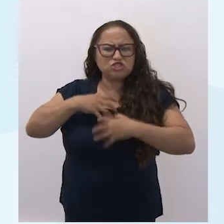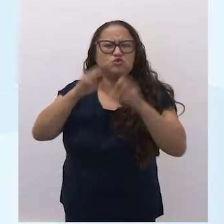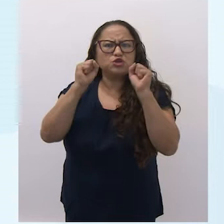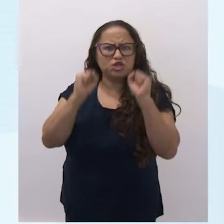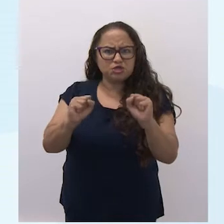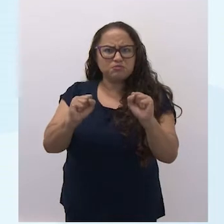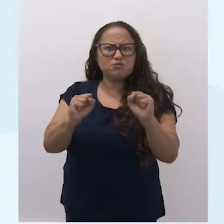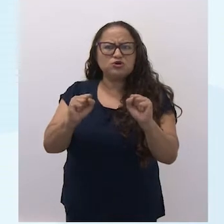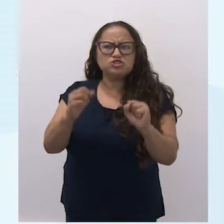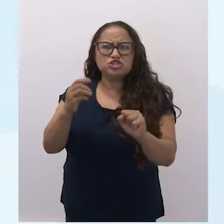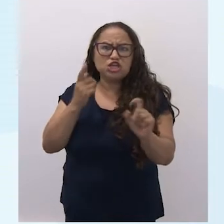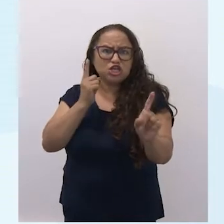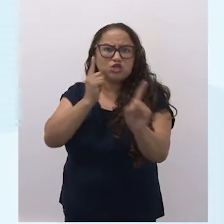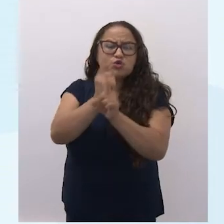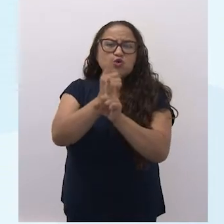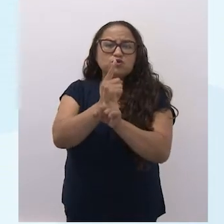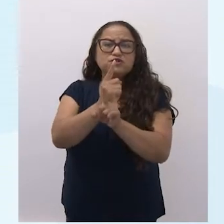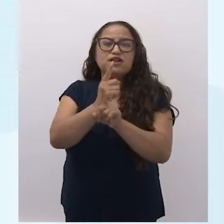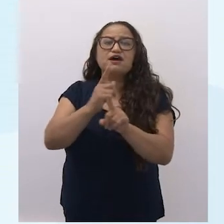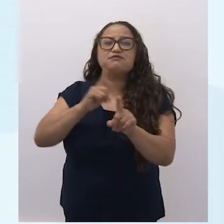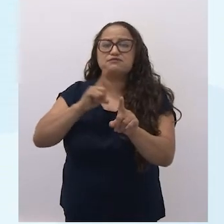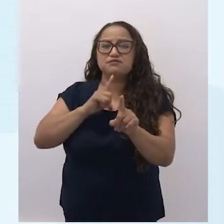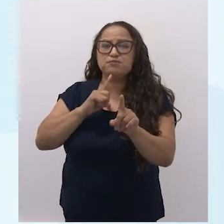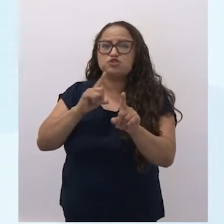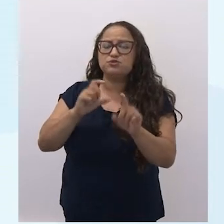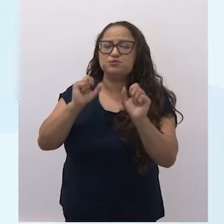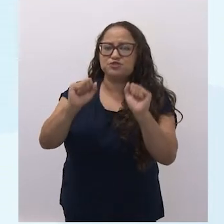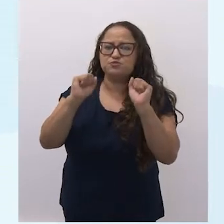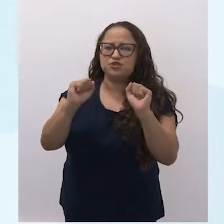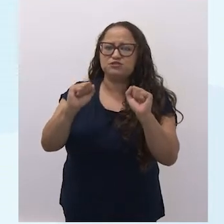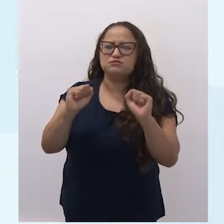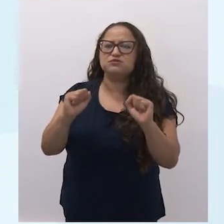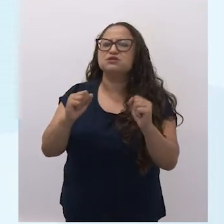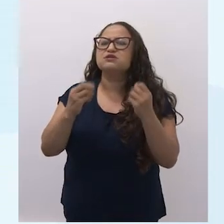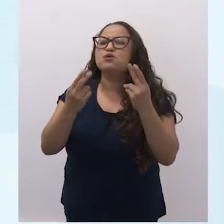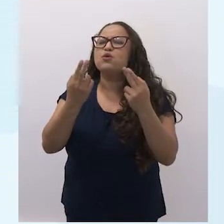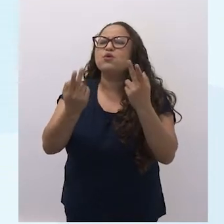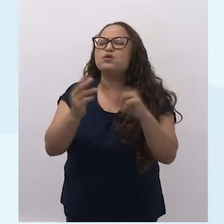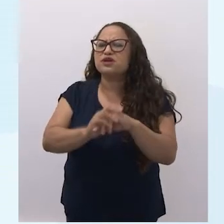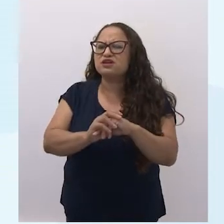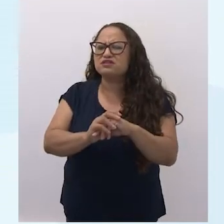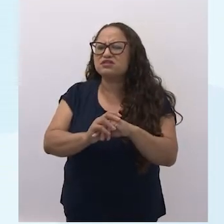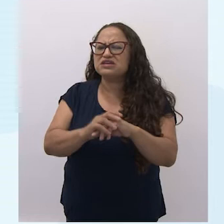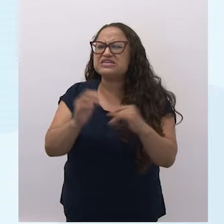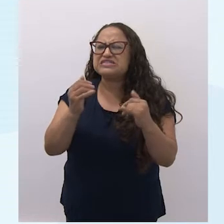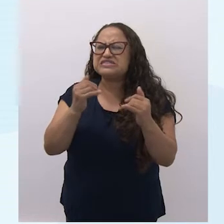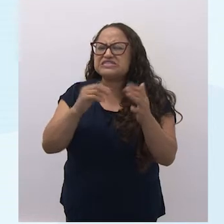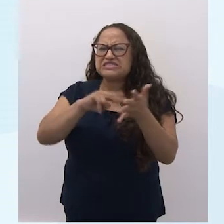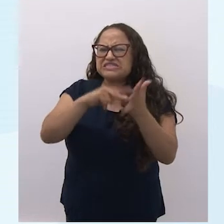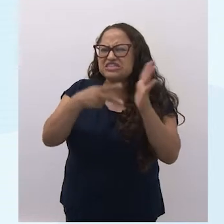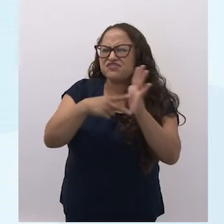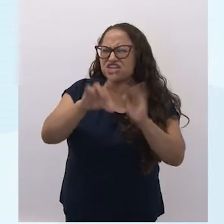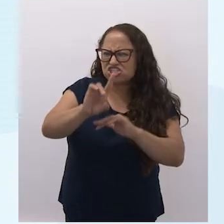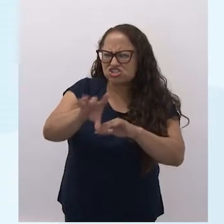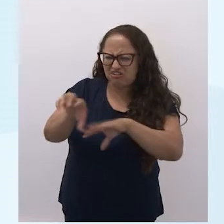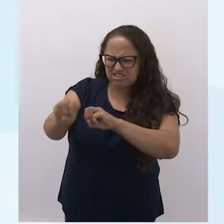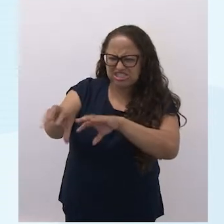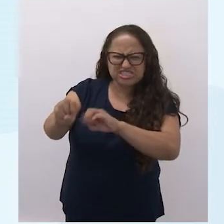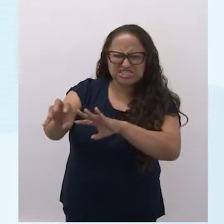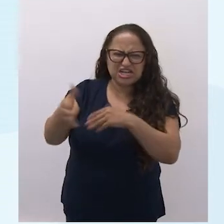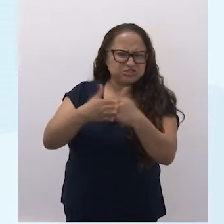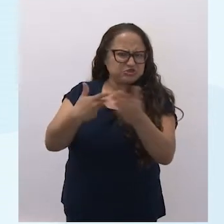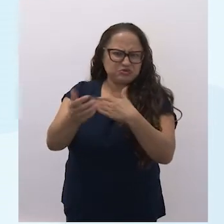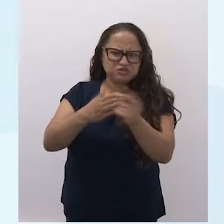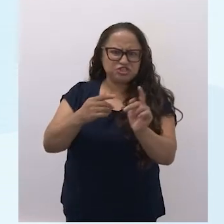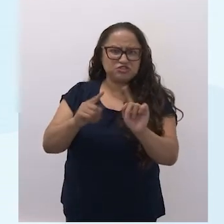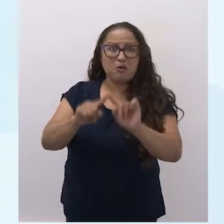navegar através dele. Em outras palavras, educar não significa apenas passar conhecimento, mas sim